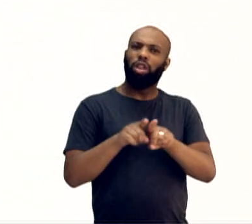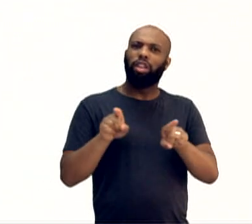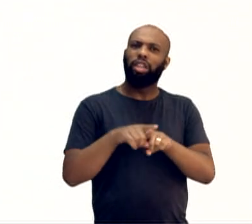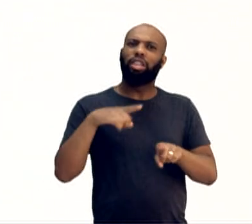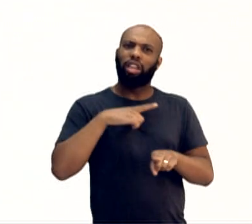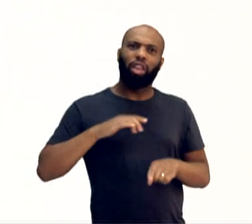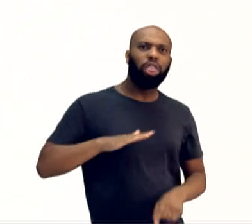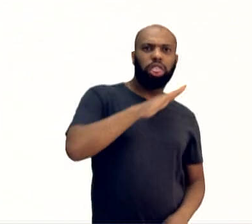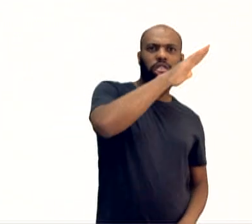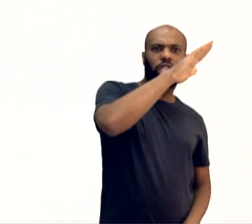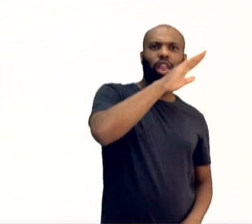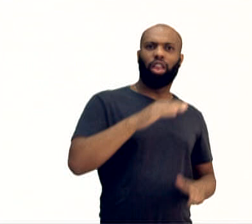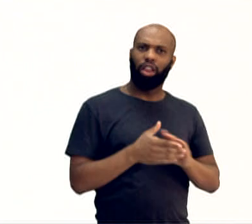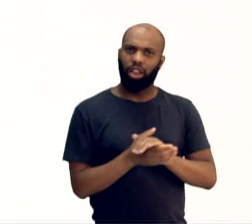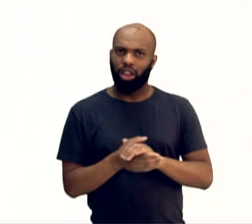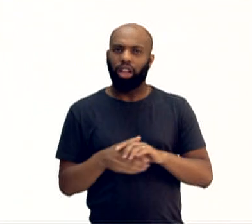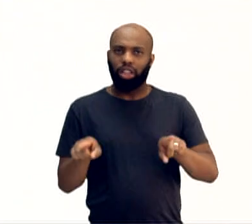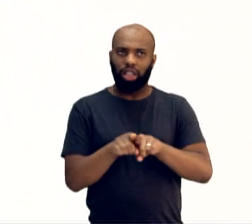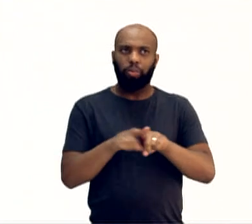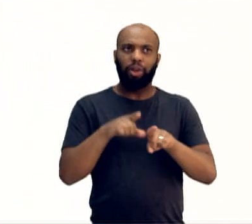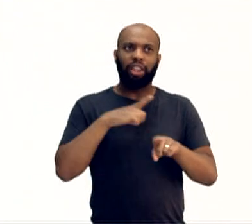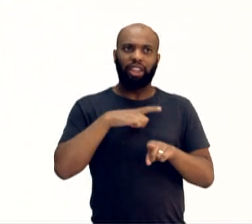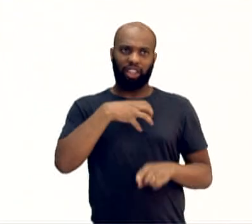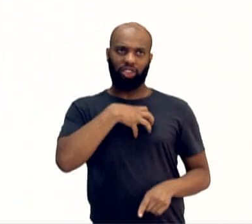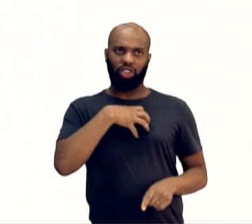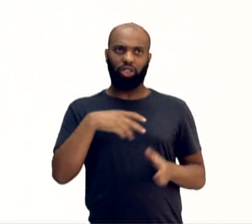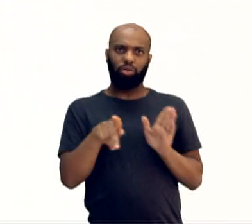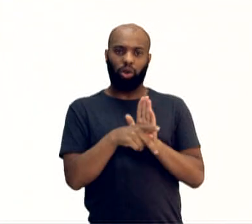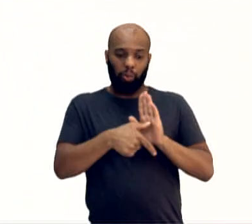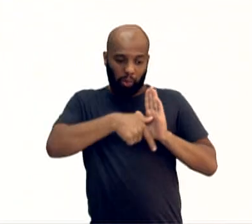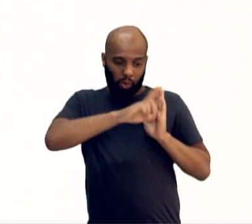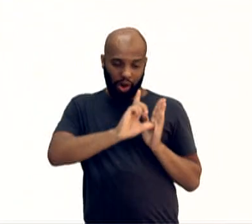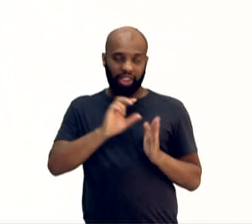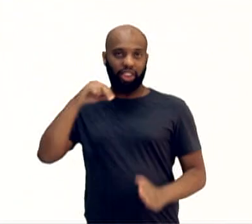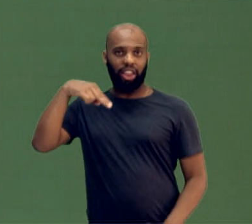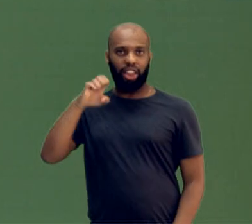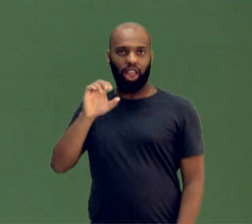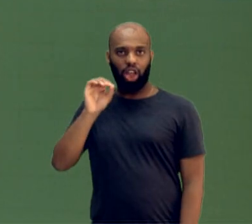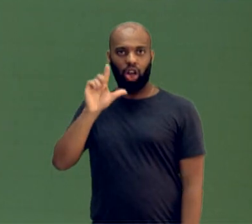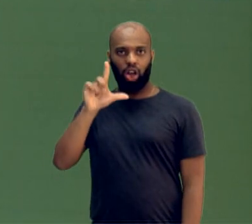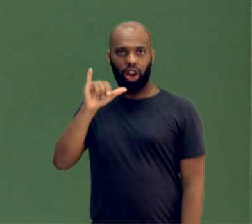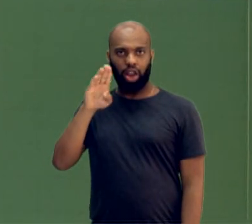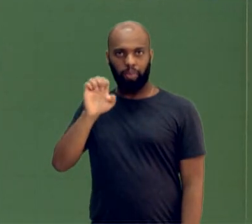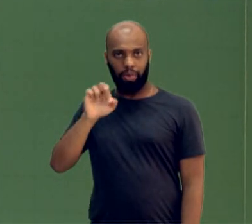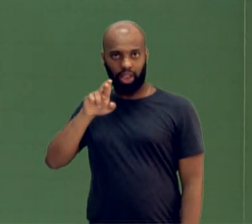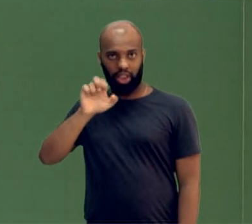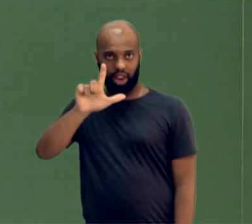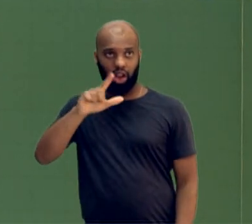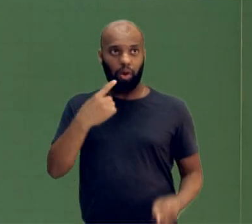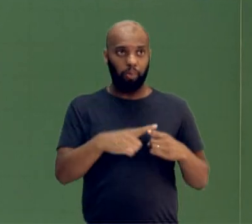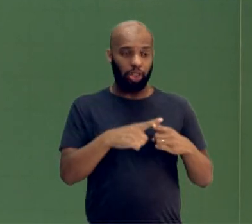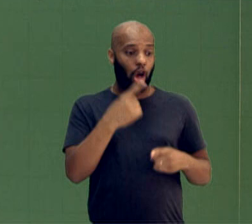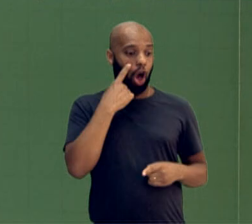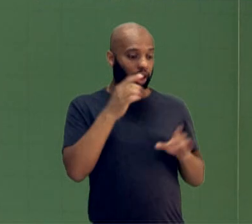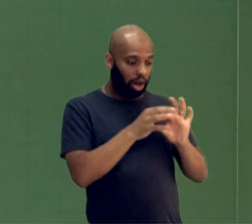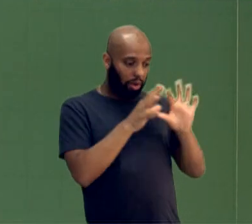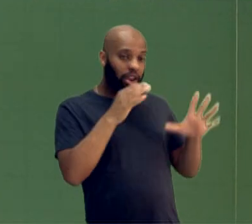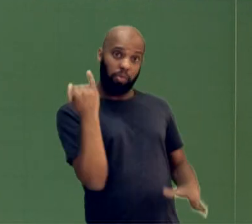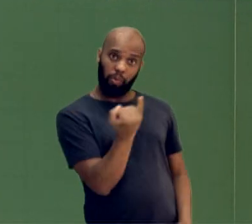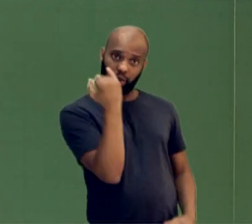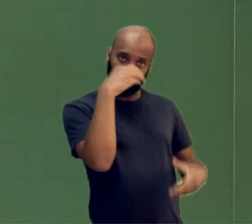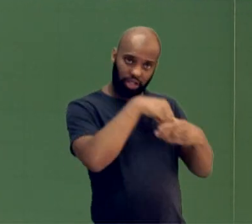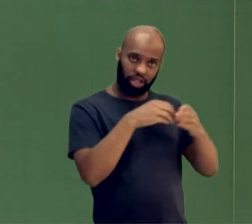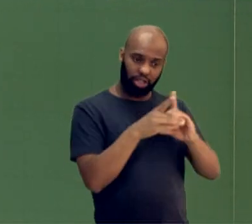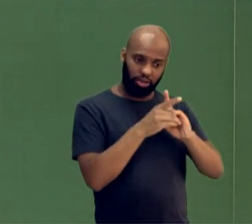antiliberais. Por que a emergência dos regimes antiliberais? Porque o liberalismo, por mais que ele seja muito interessante para a democracia, é um